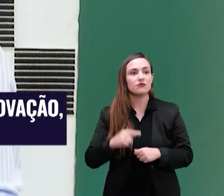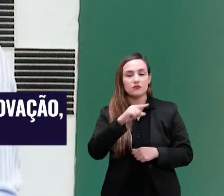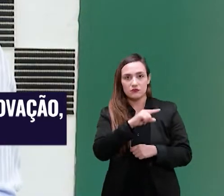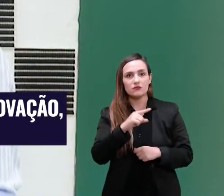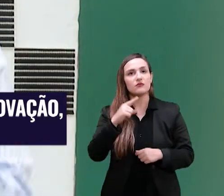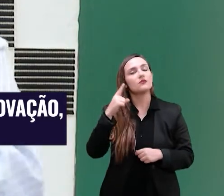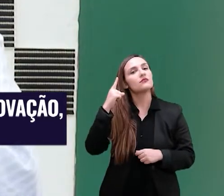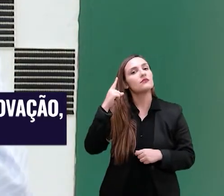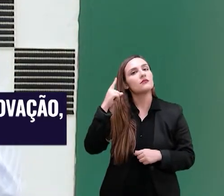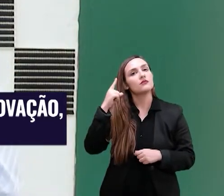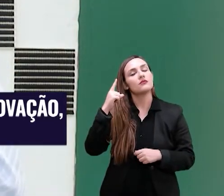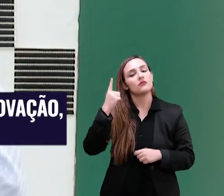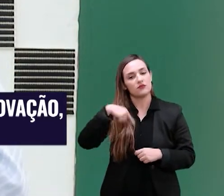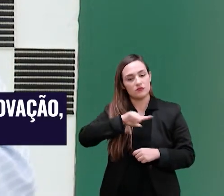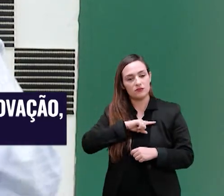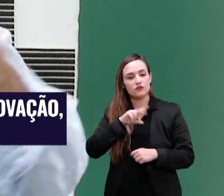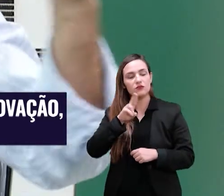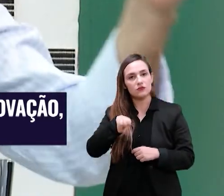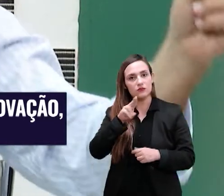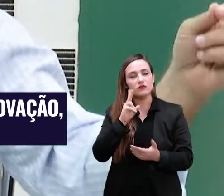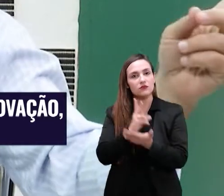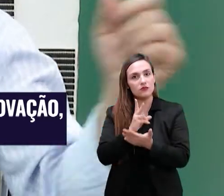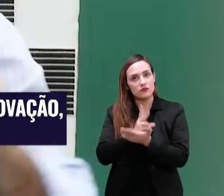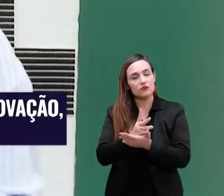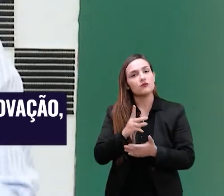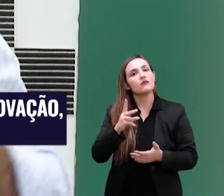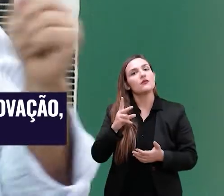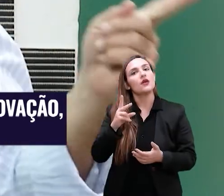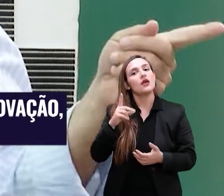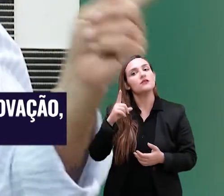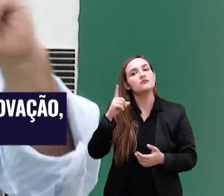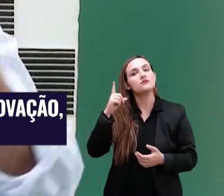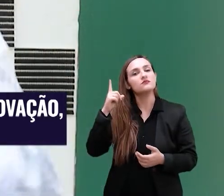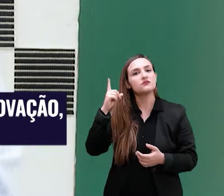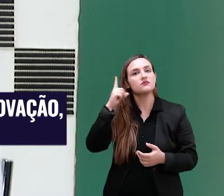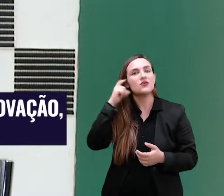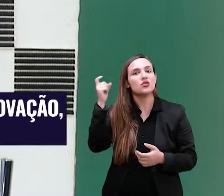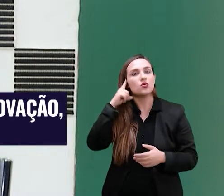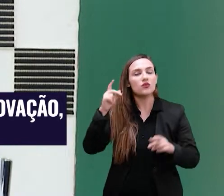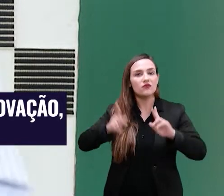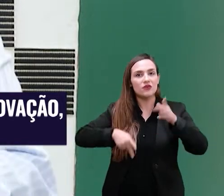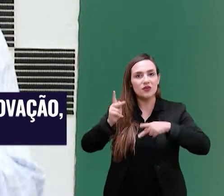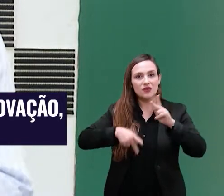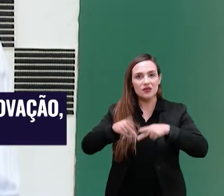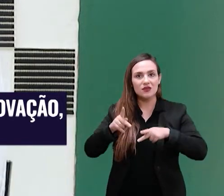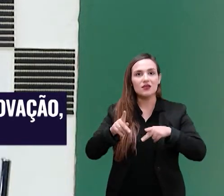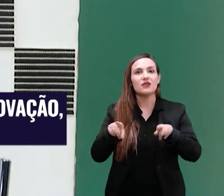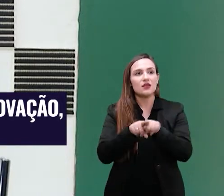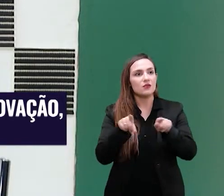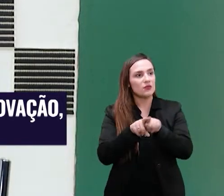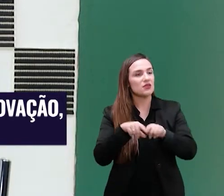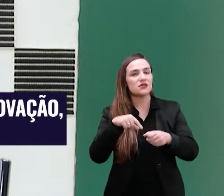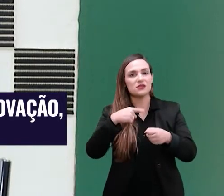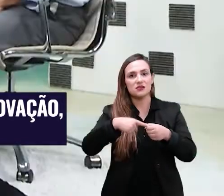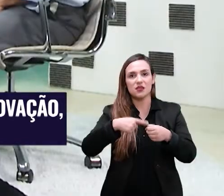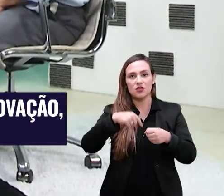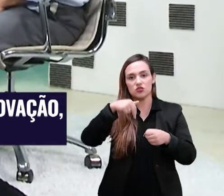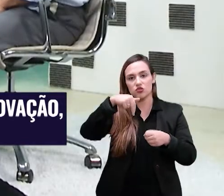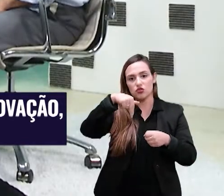Mato Grosso, mas a gente foi para Nova Lima e para a Rua da Divisão ali. Não era o rancho na divisa com o